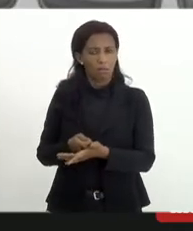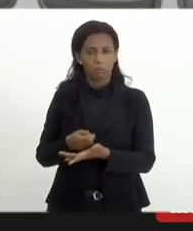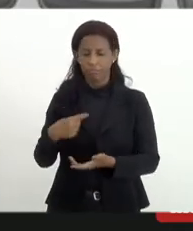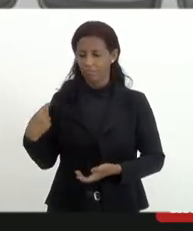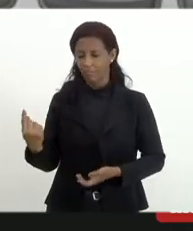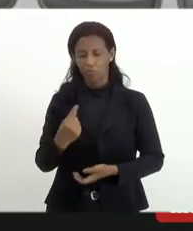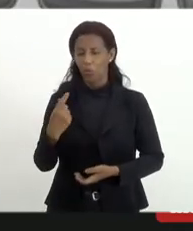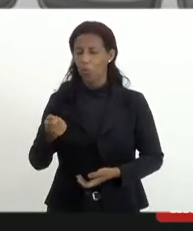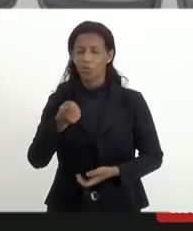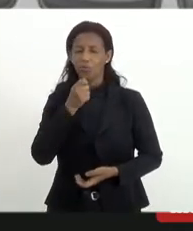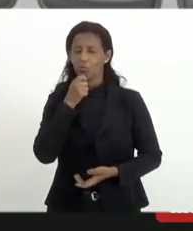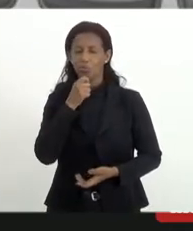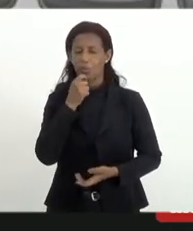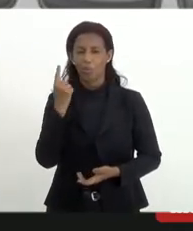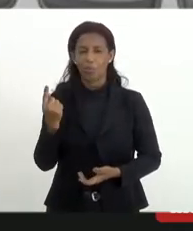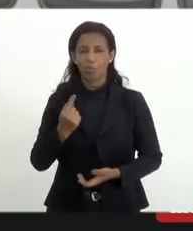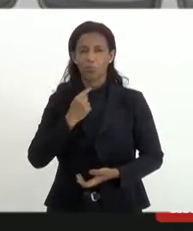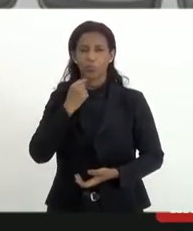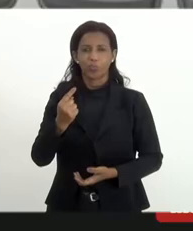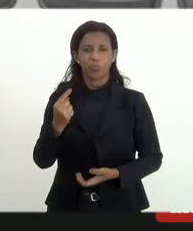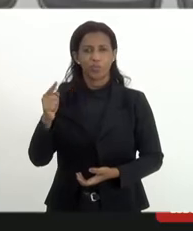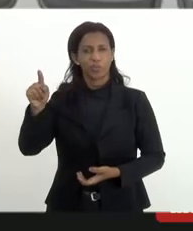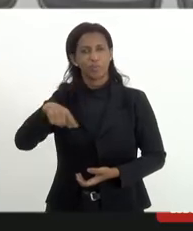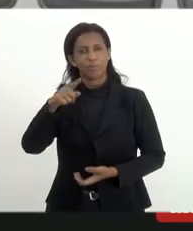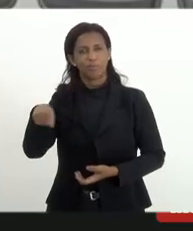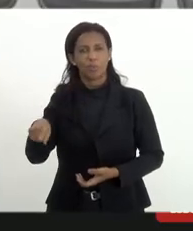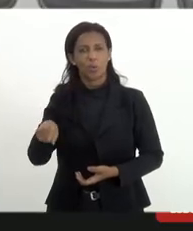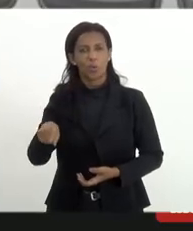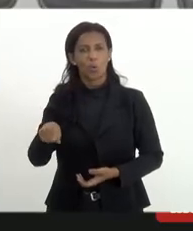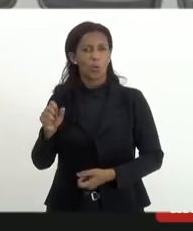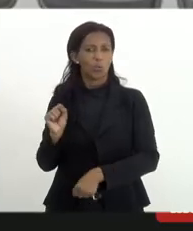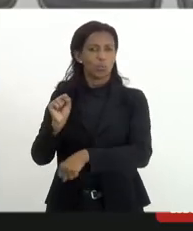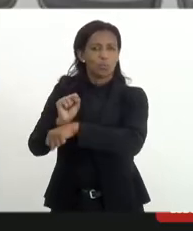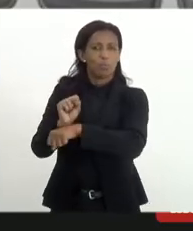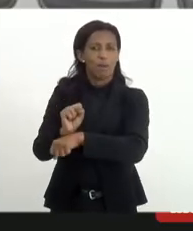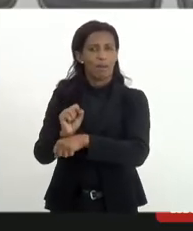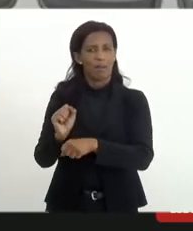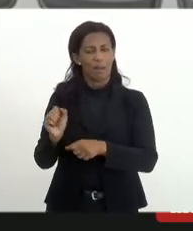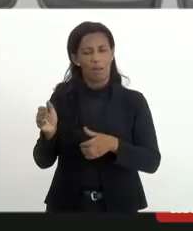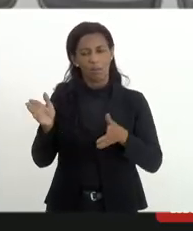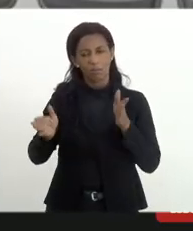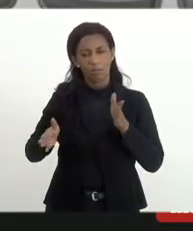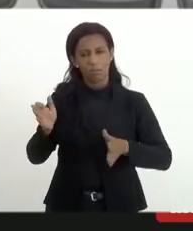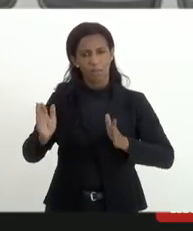como máxima uma hipótese de suspensão ou de interrupção desse prazo. Esse prazo